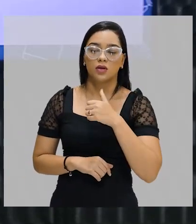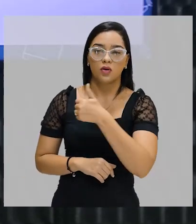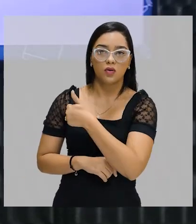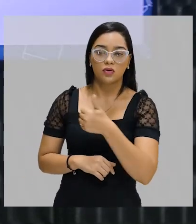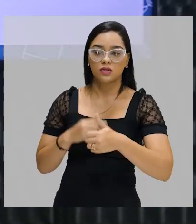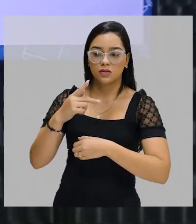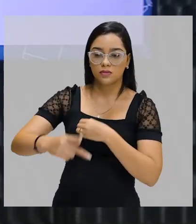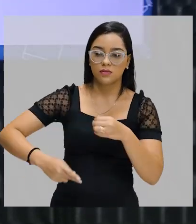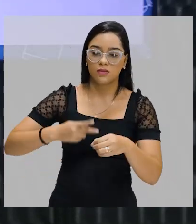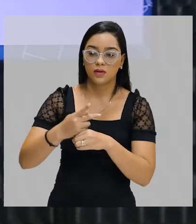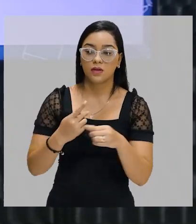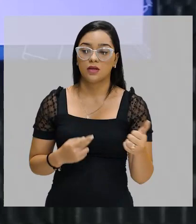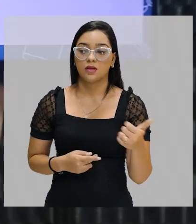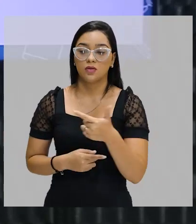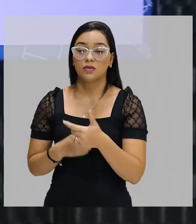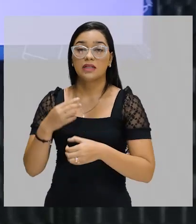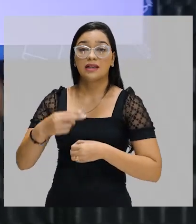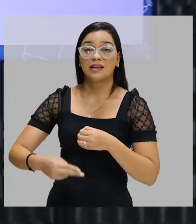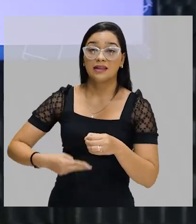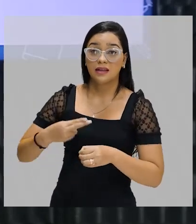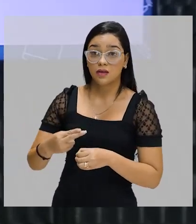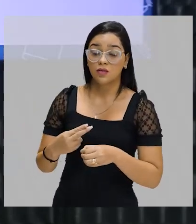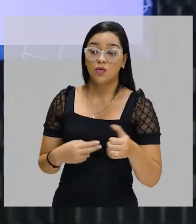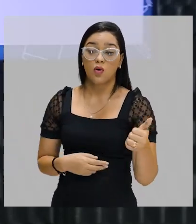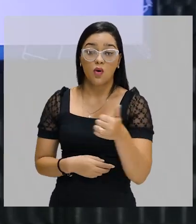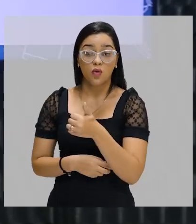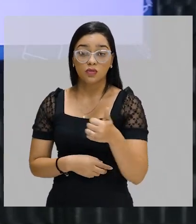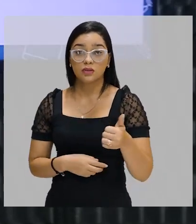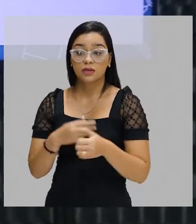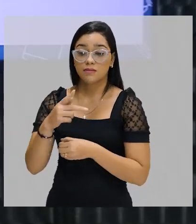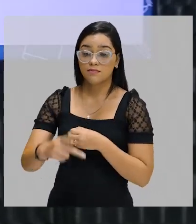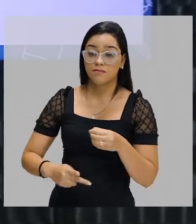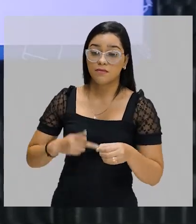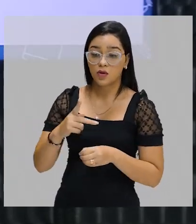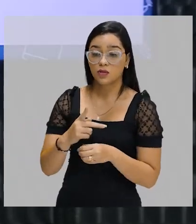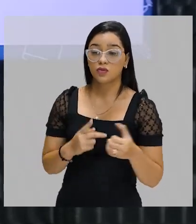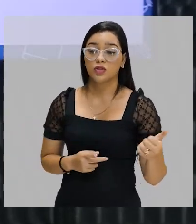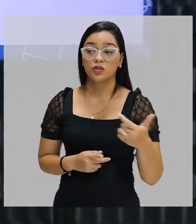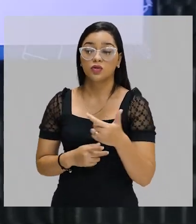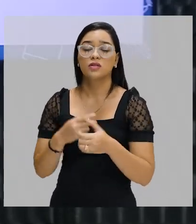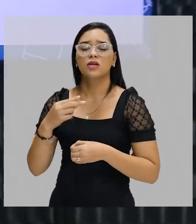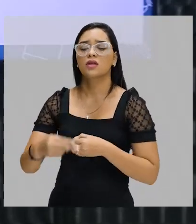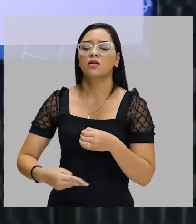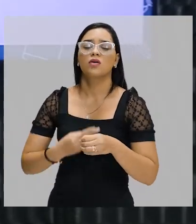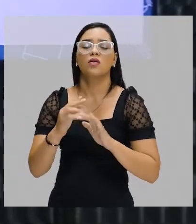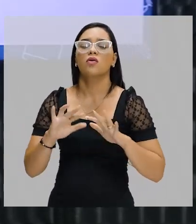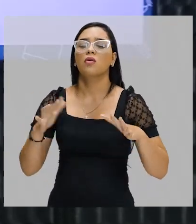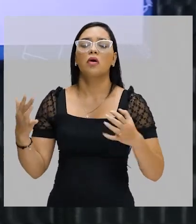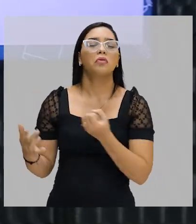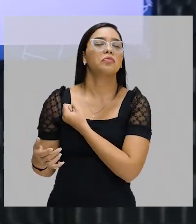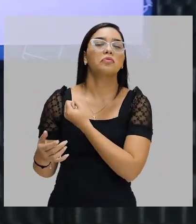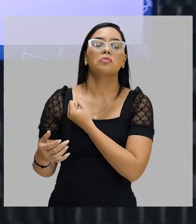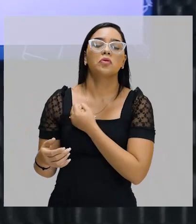prótons e 12 nêutrons. Olha só, 11 prótons e 12 nêutrons. Qual é o seu número de massa?